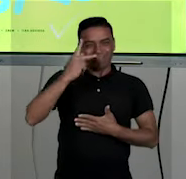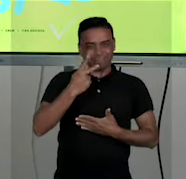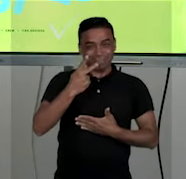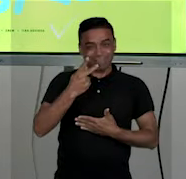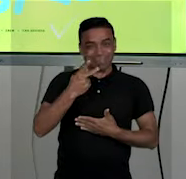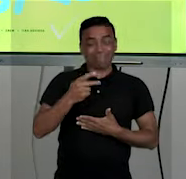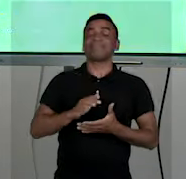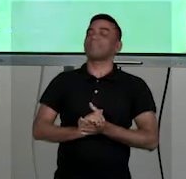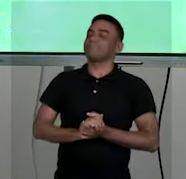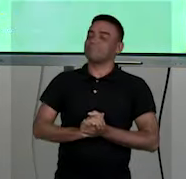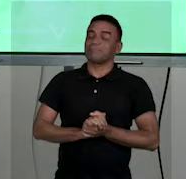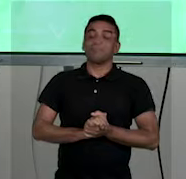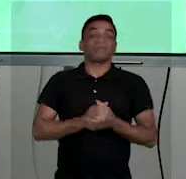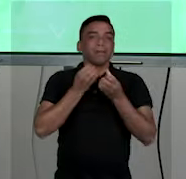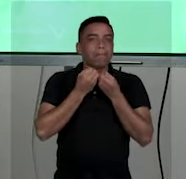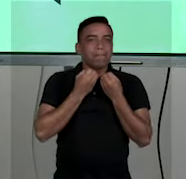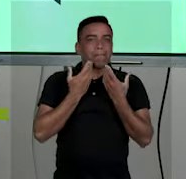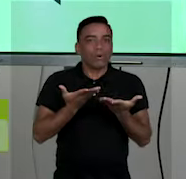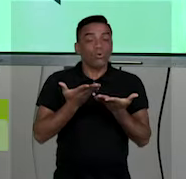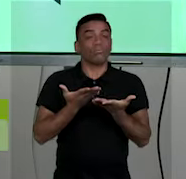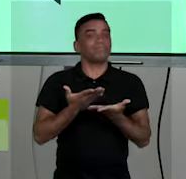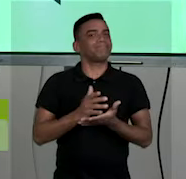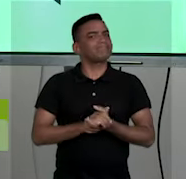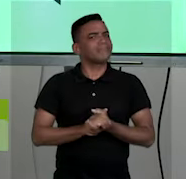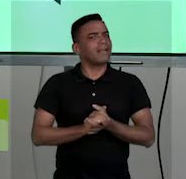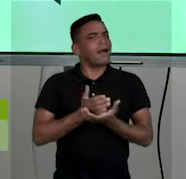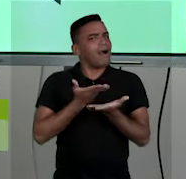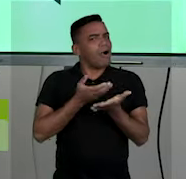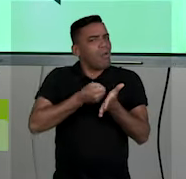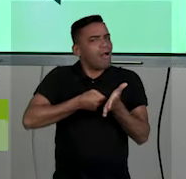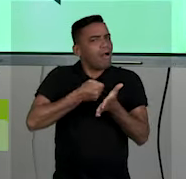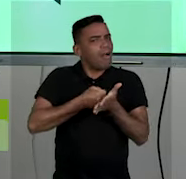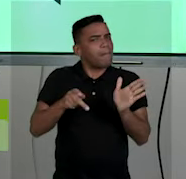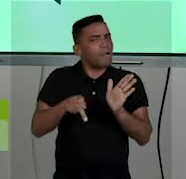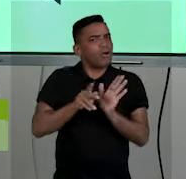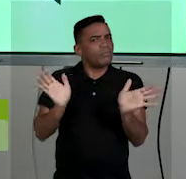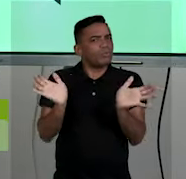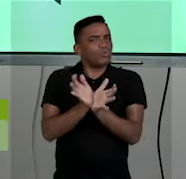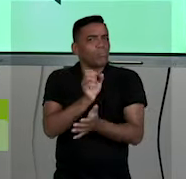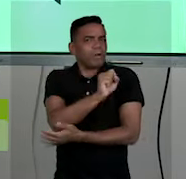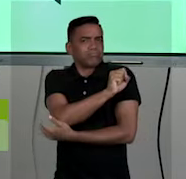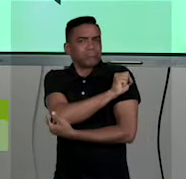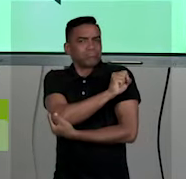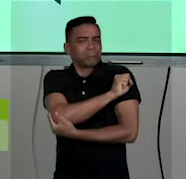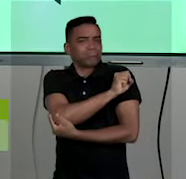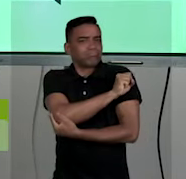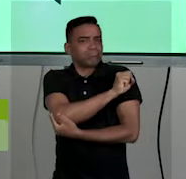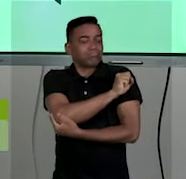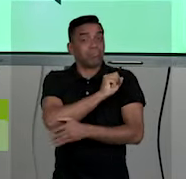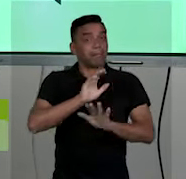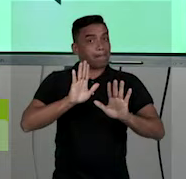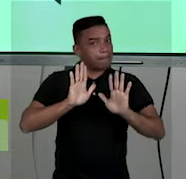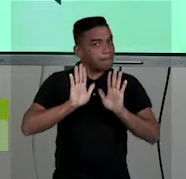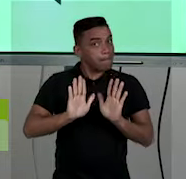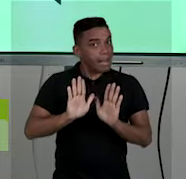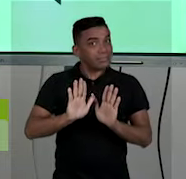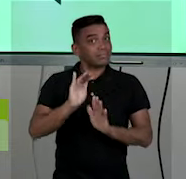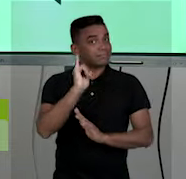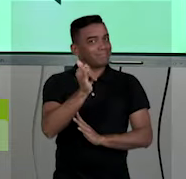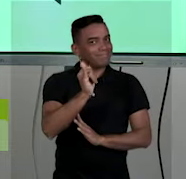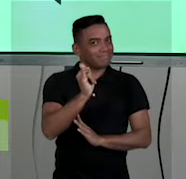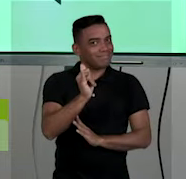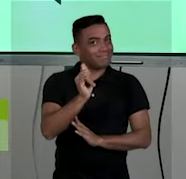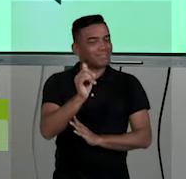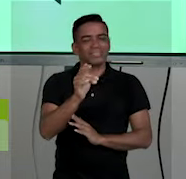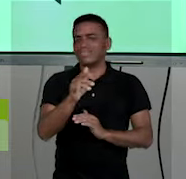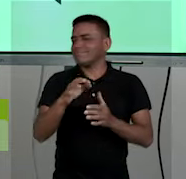Bom, essa aula é dedicada ao 8º ano do ensino fundamental, ok? Mas, como eu já disse para vocês, fiquem